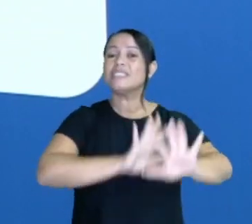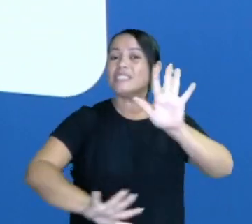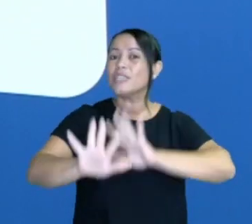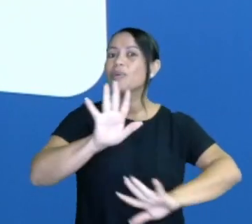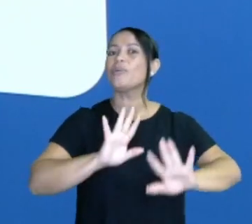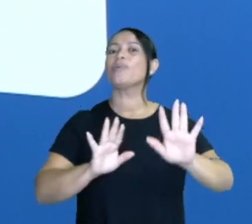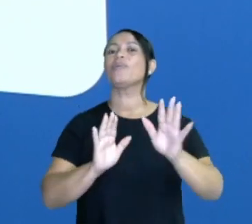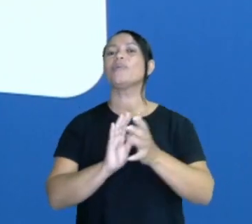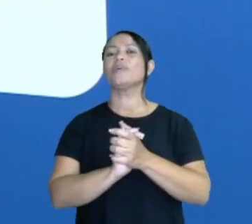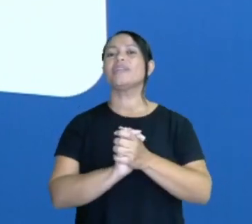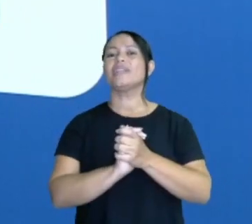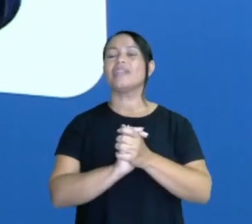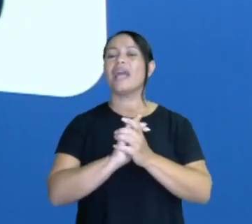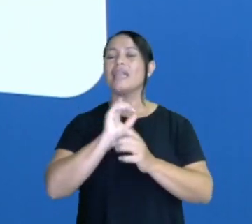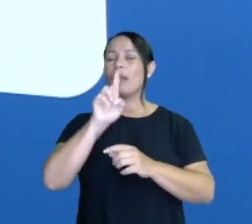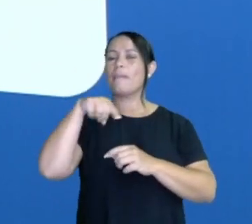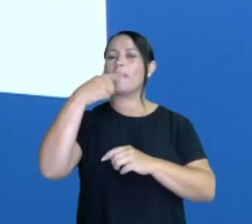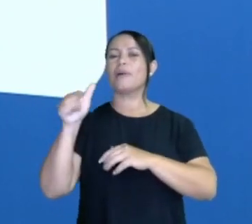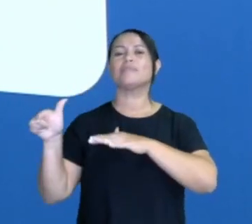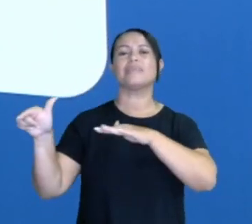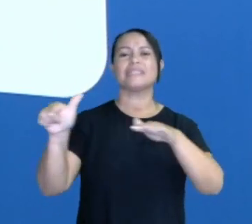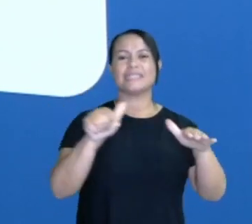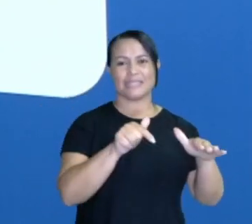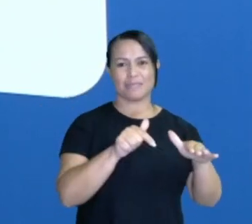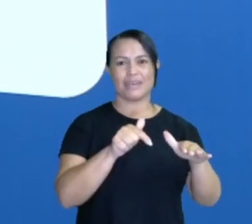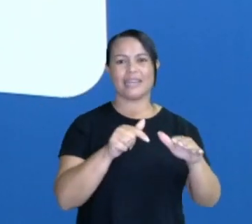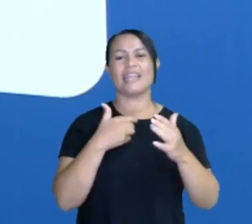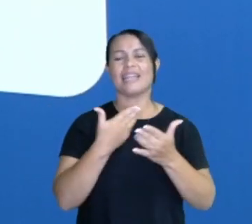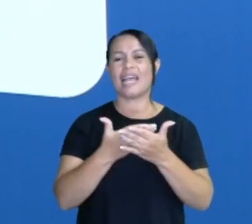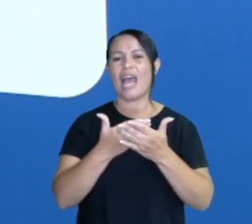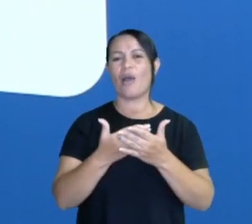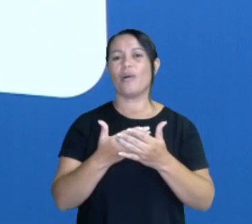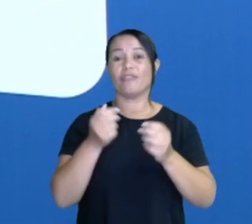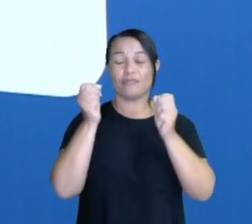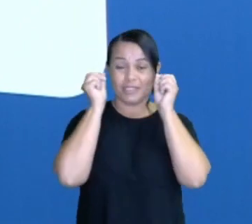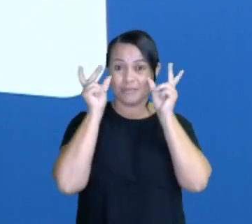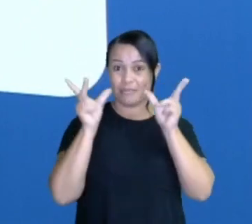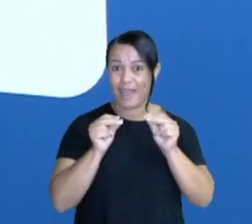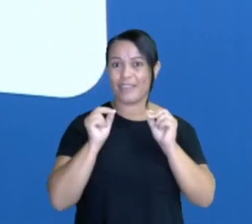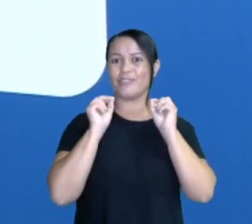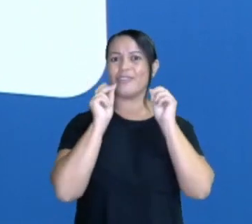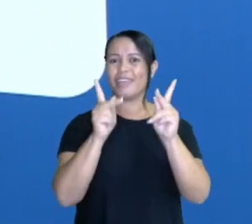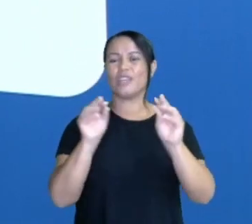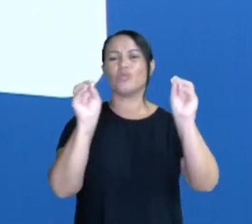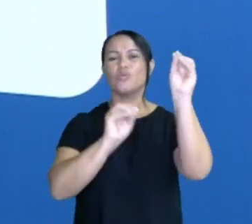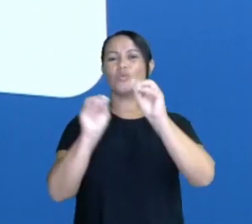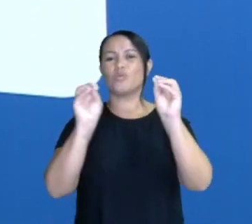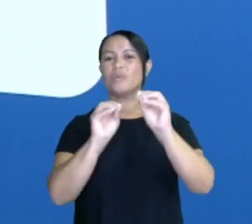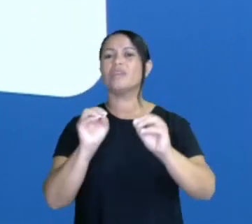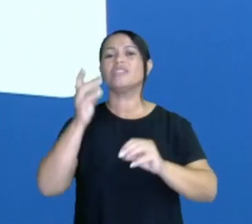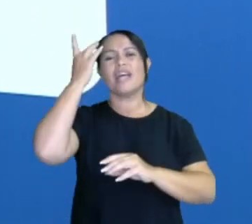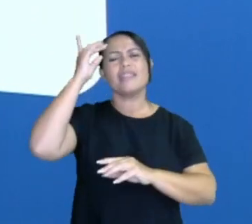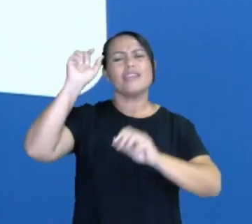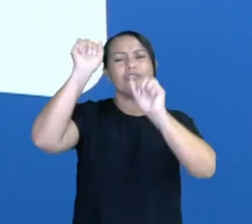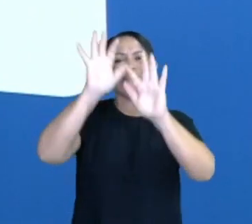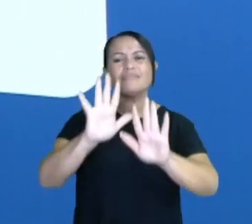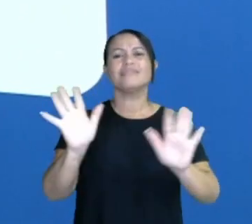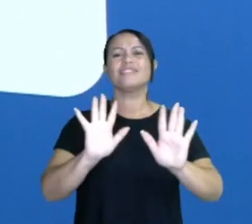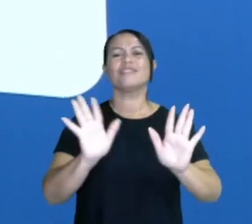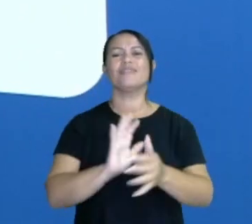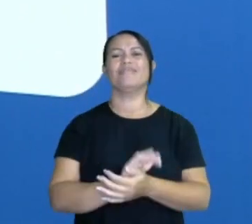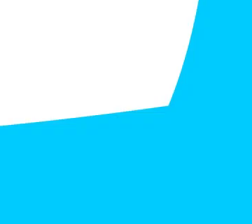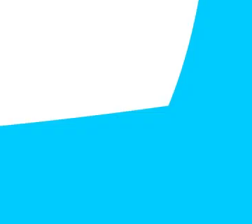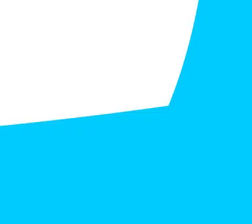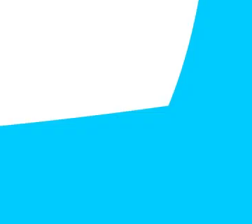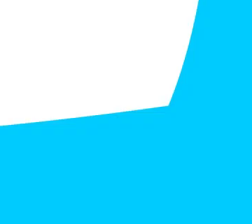E até semana que vem, até nossa próxima aula e fiquem atentos, tá ok? Beijinho, fiquem com Deus, se cuidem.